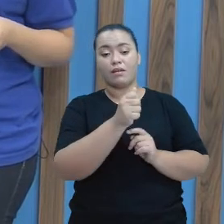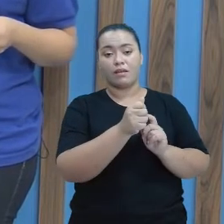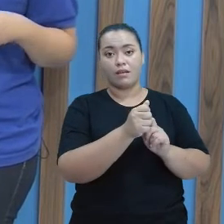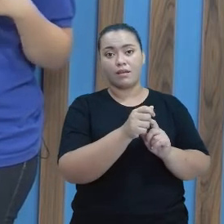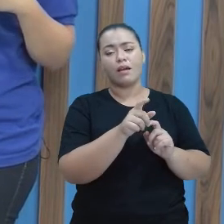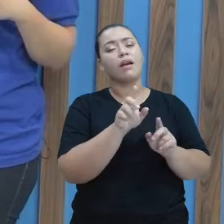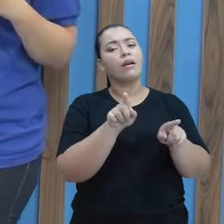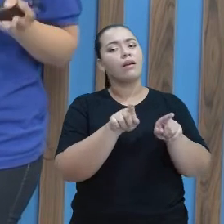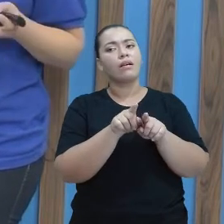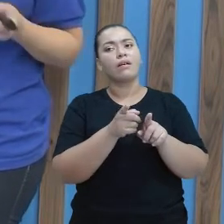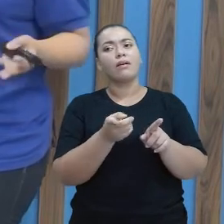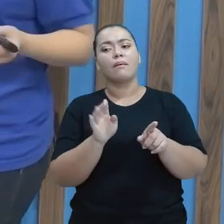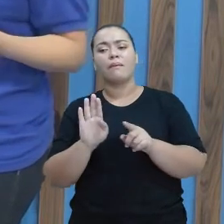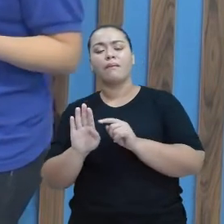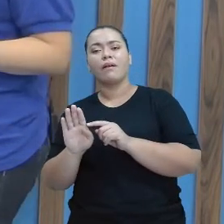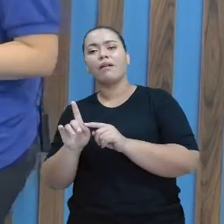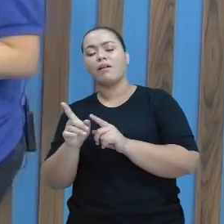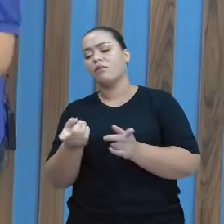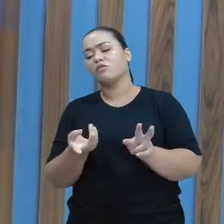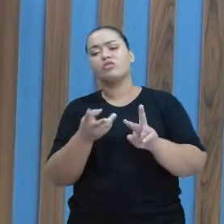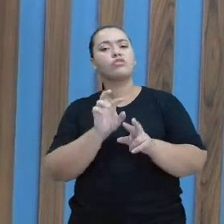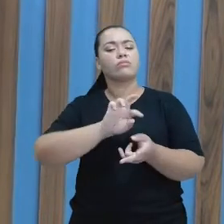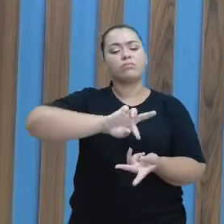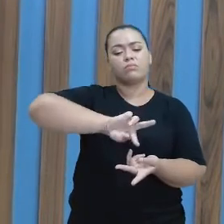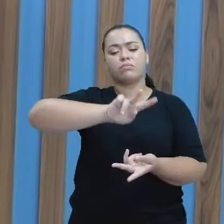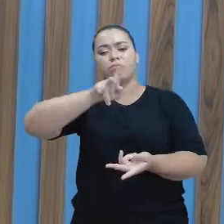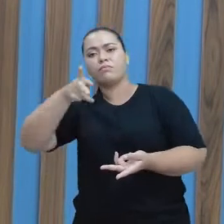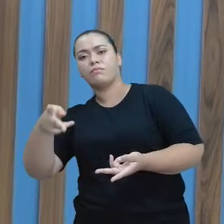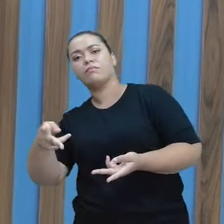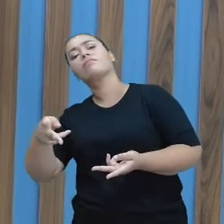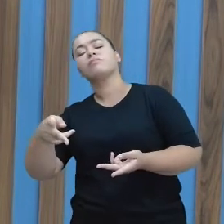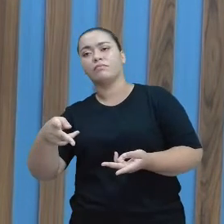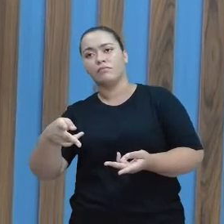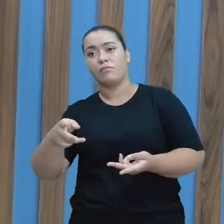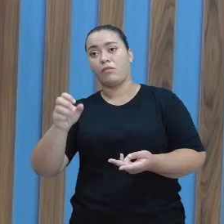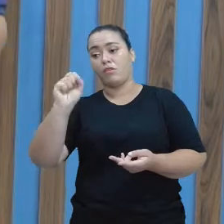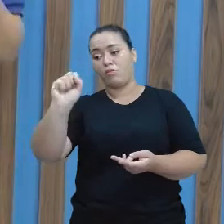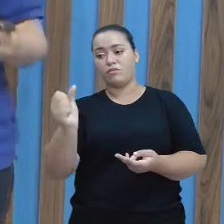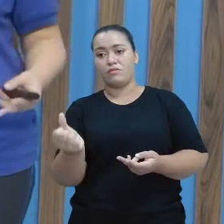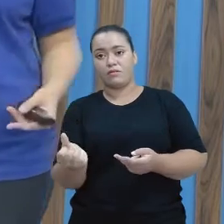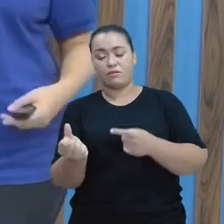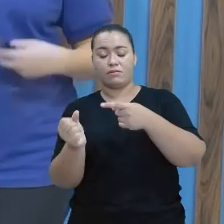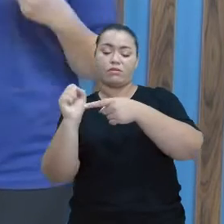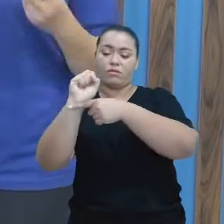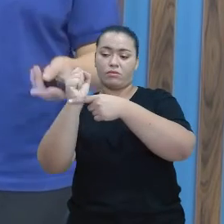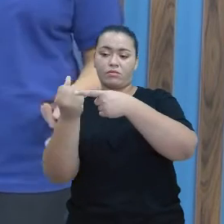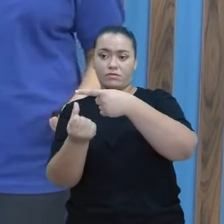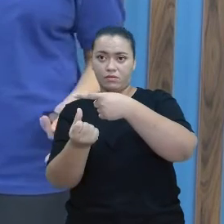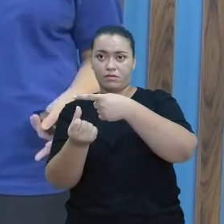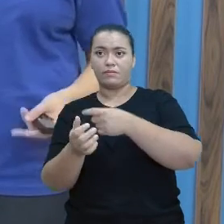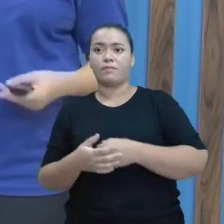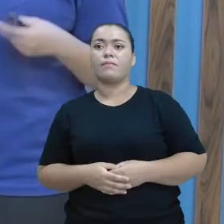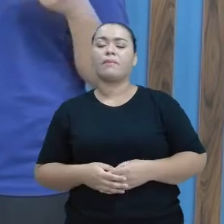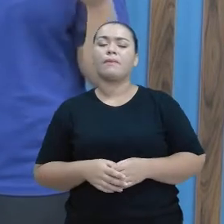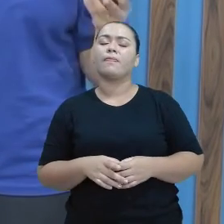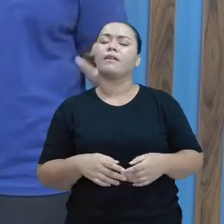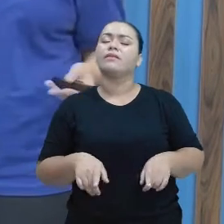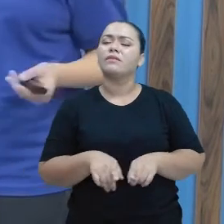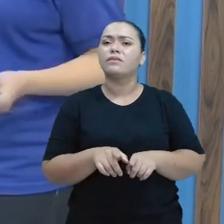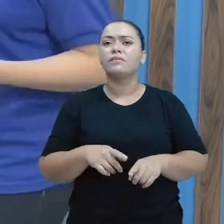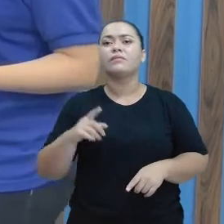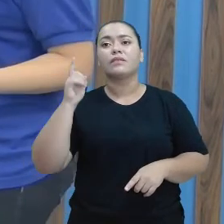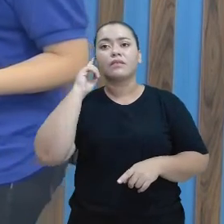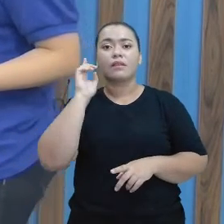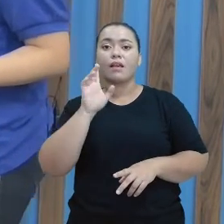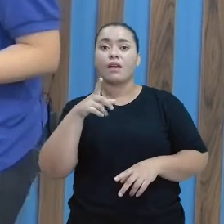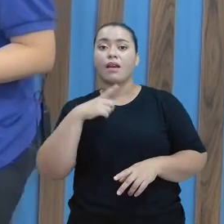desse, né? Então, a gente já pode presumir que eu vou ter o 8 sobre o 6. E se a gente seguir a mesma ideia, a mesma confecção